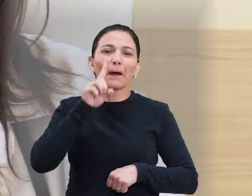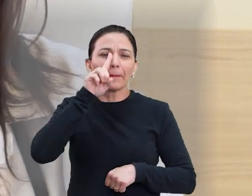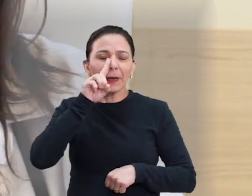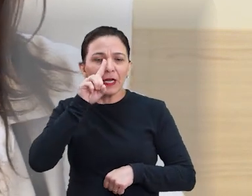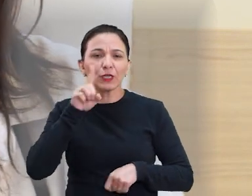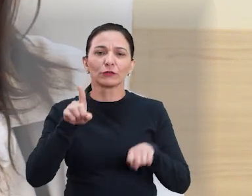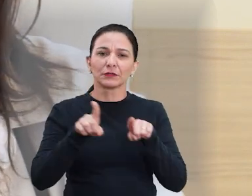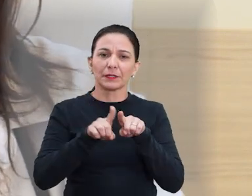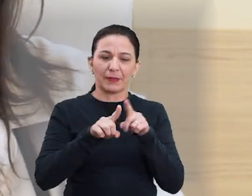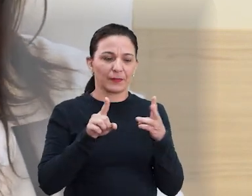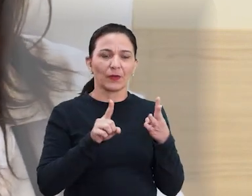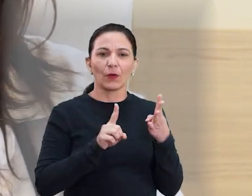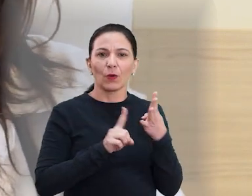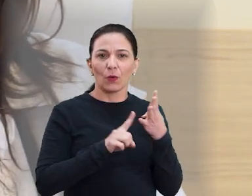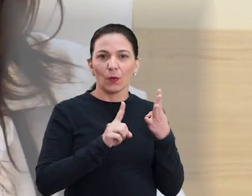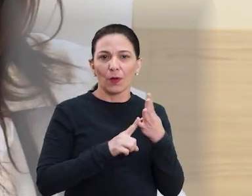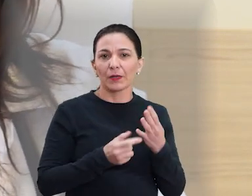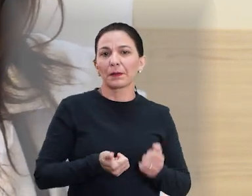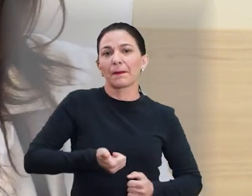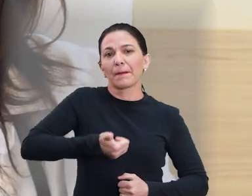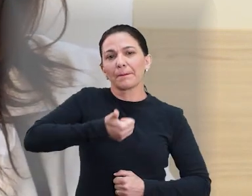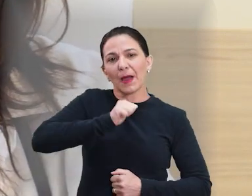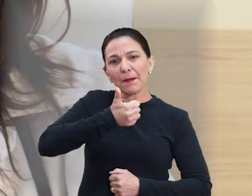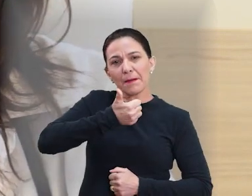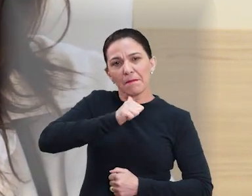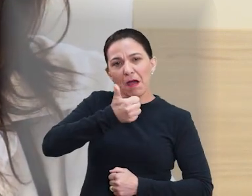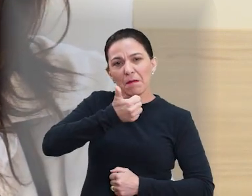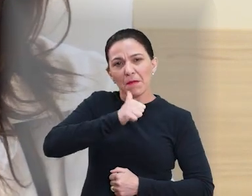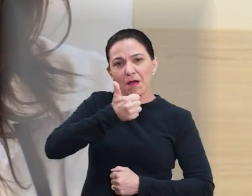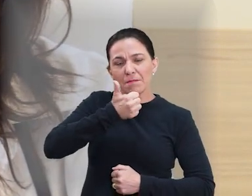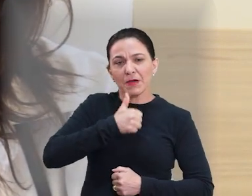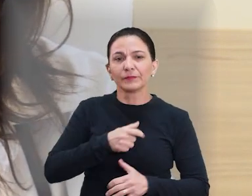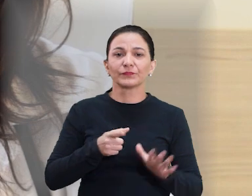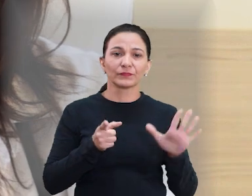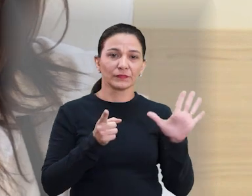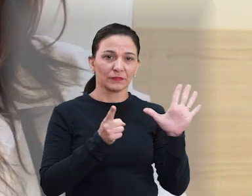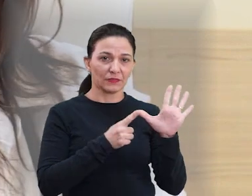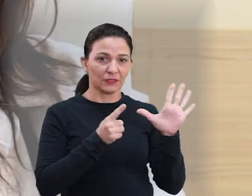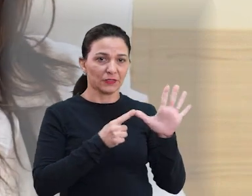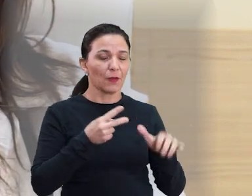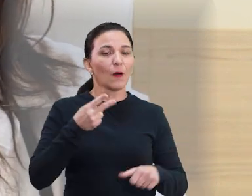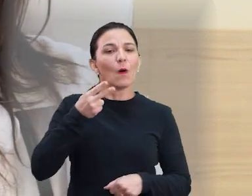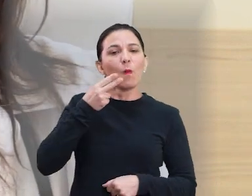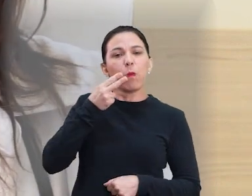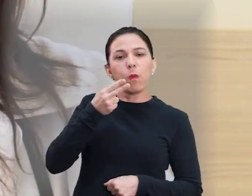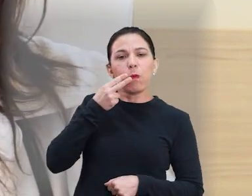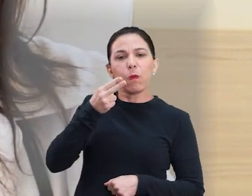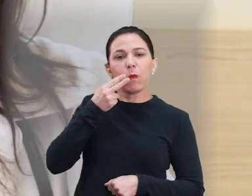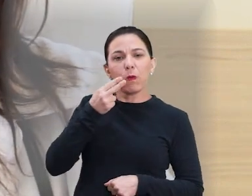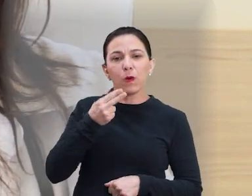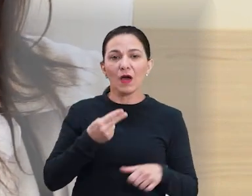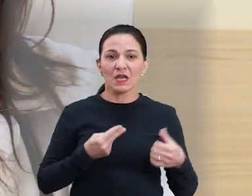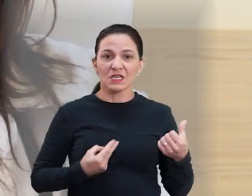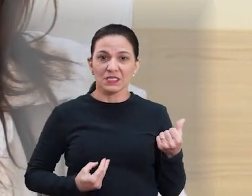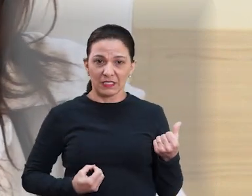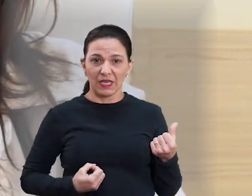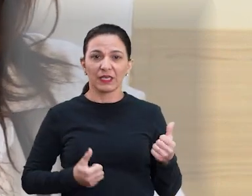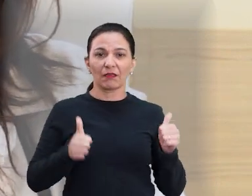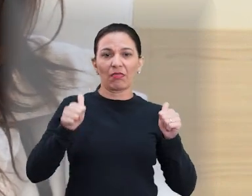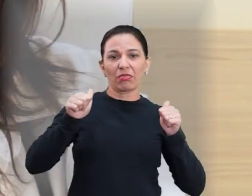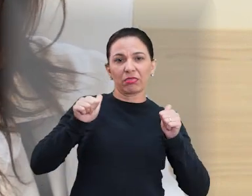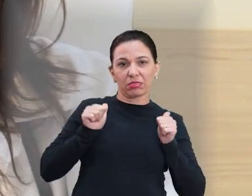corpórea acima de 25 tá o consumo tá de excesso de álcool eh tabagismo